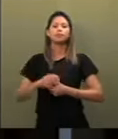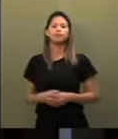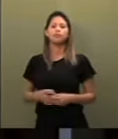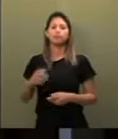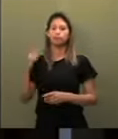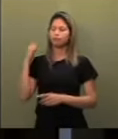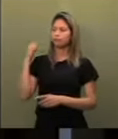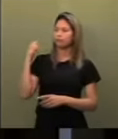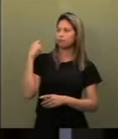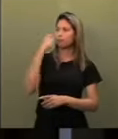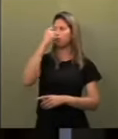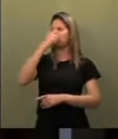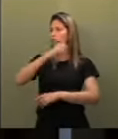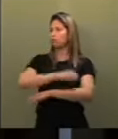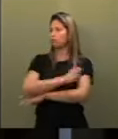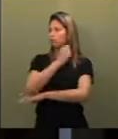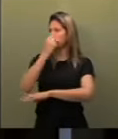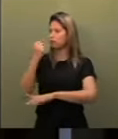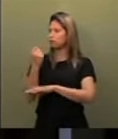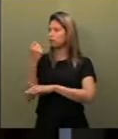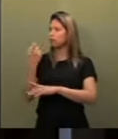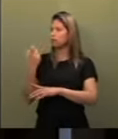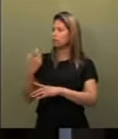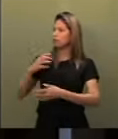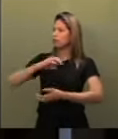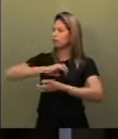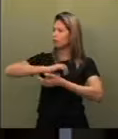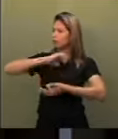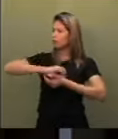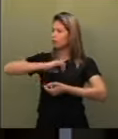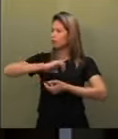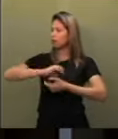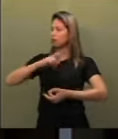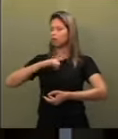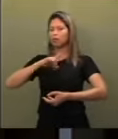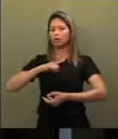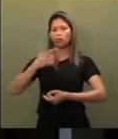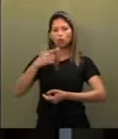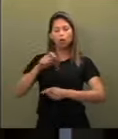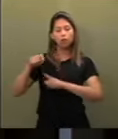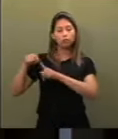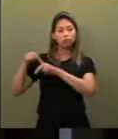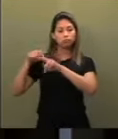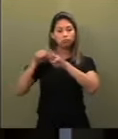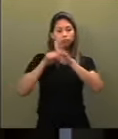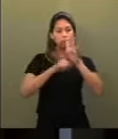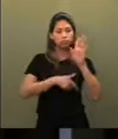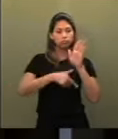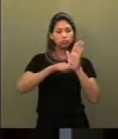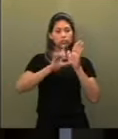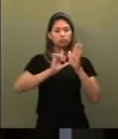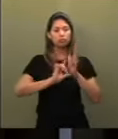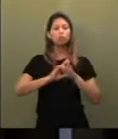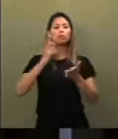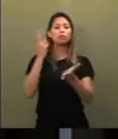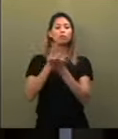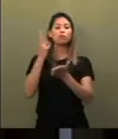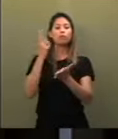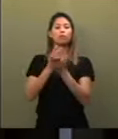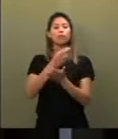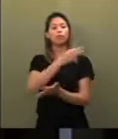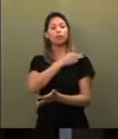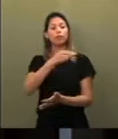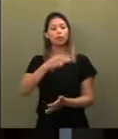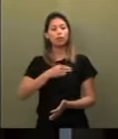Olha só a gravidade dessa declaração. Meses antes, o mesmo ministro foi ao